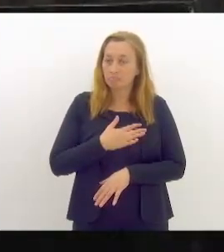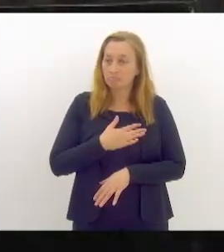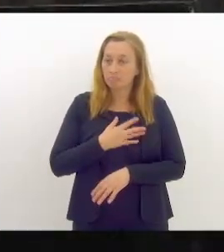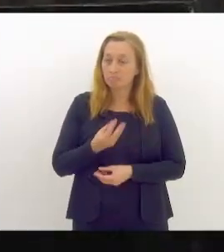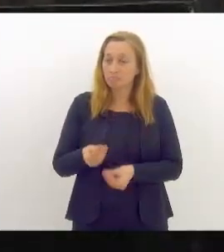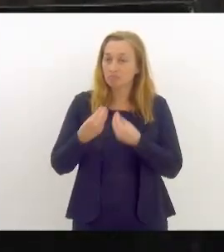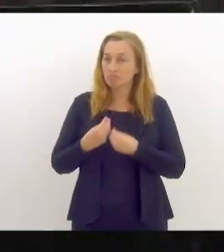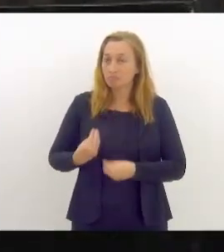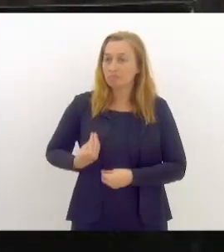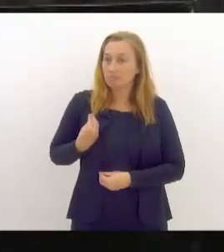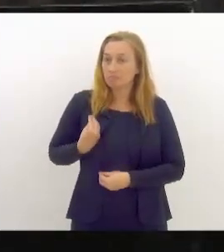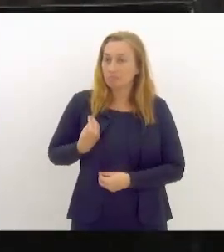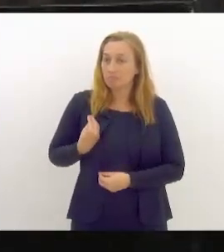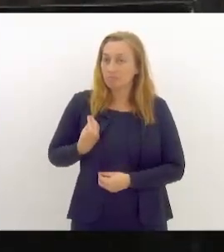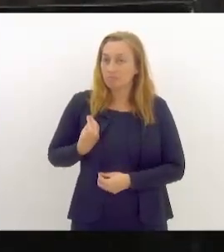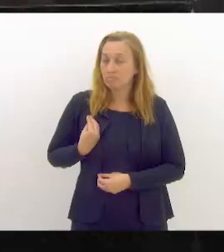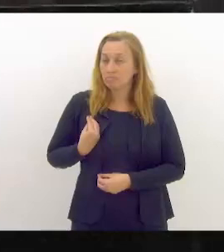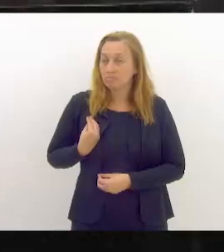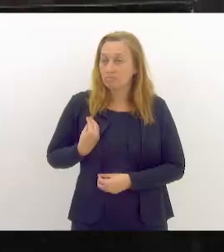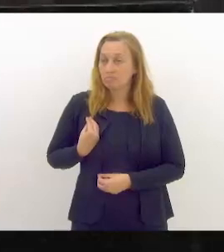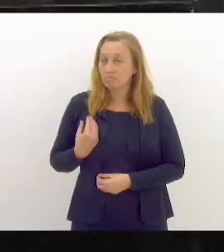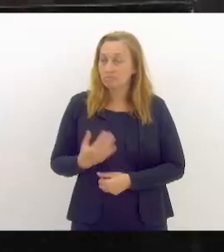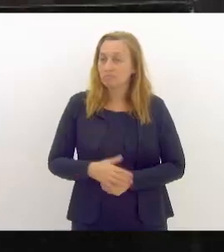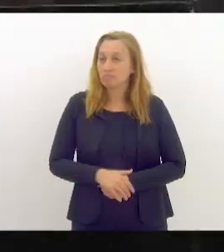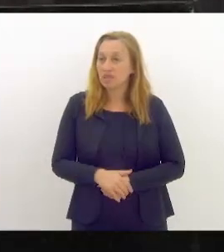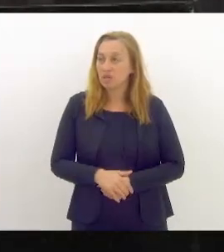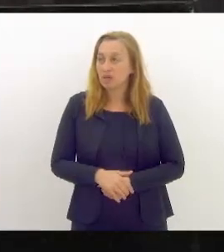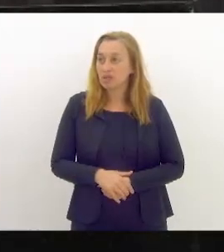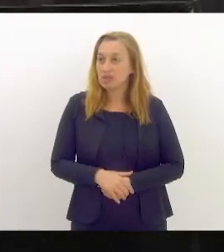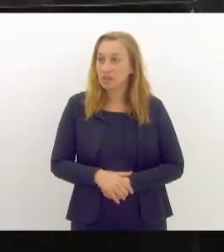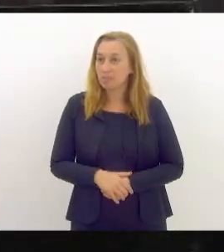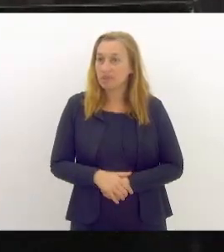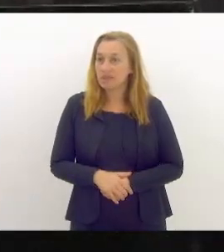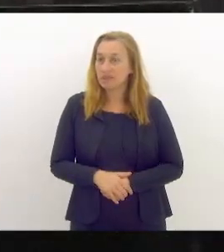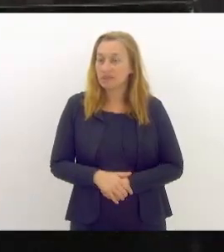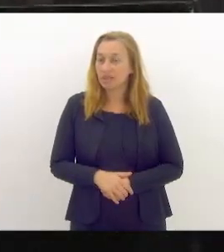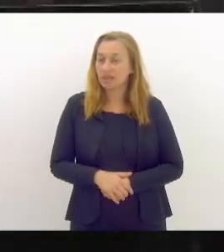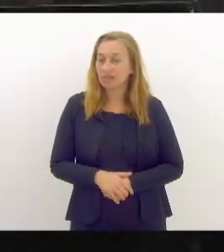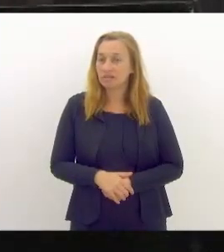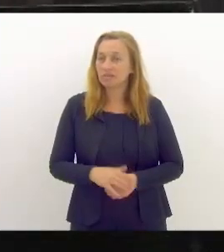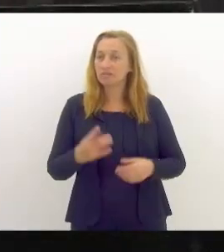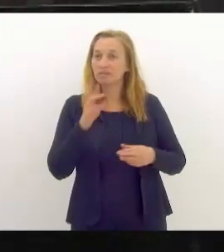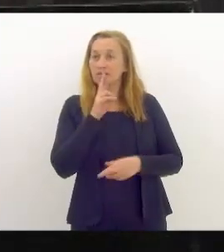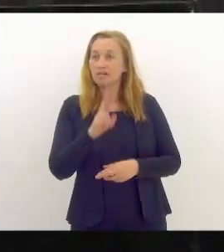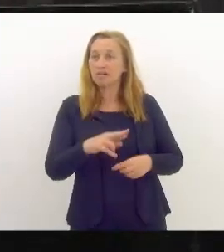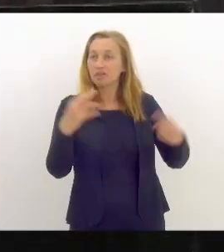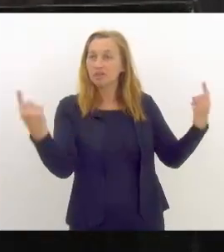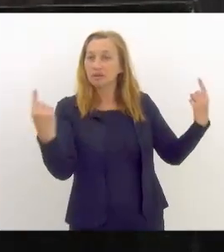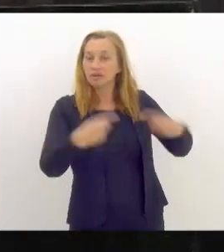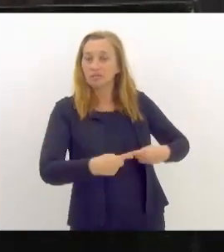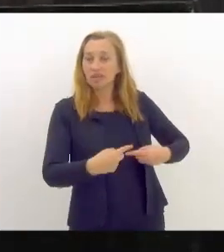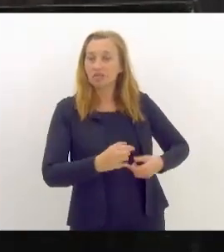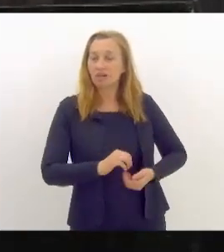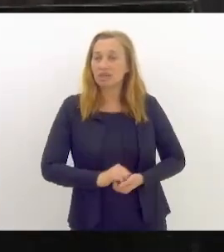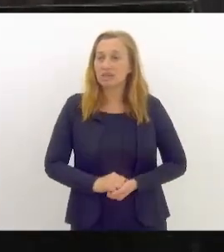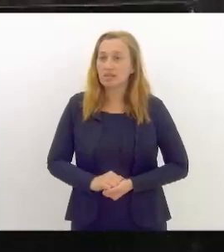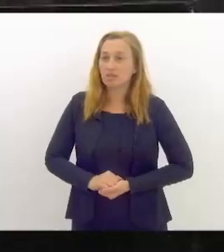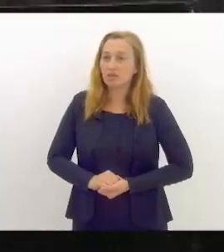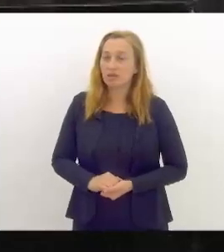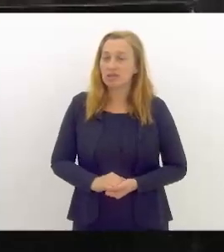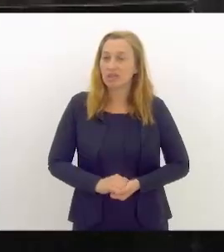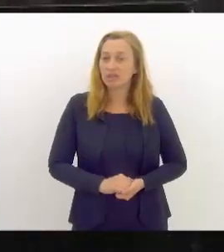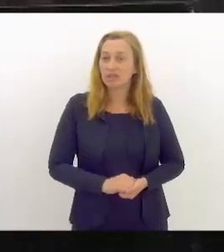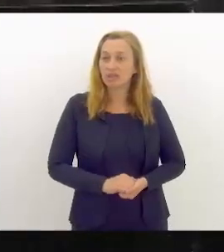me deu vida e a resposta para os grandes desafios da sociedade contemporânea